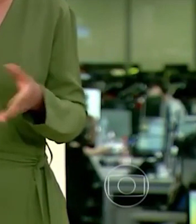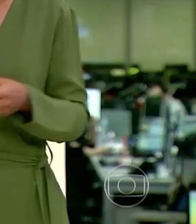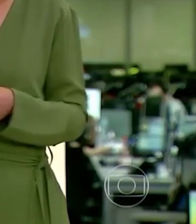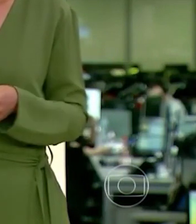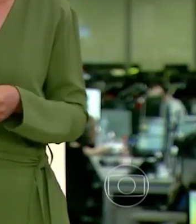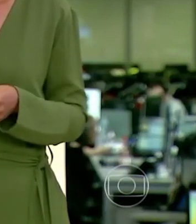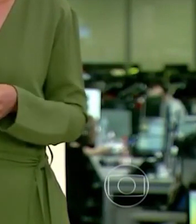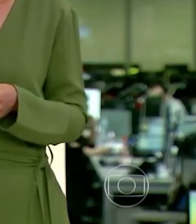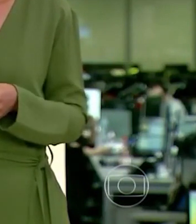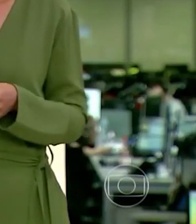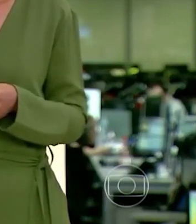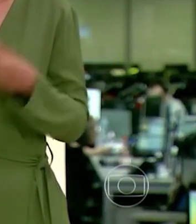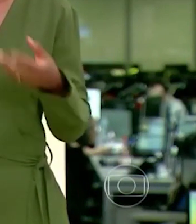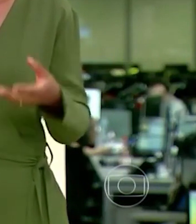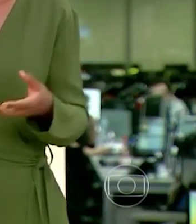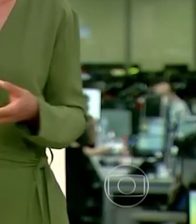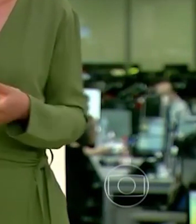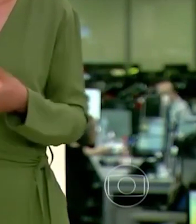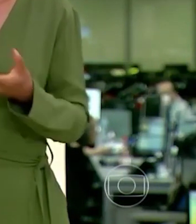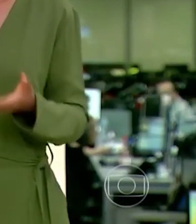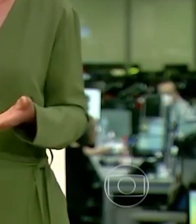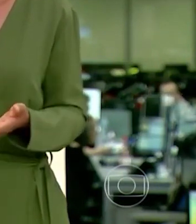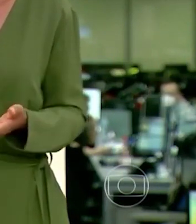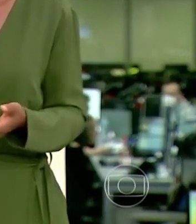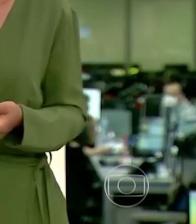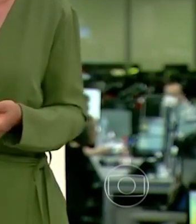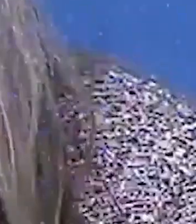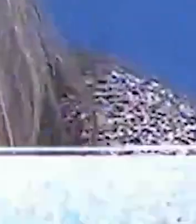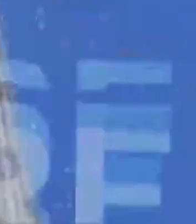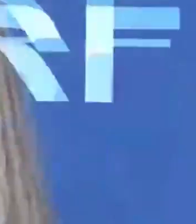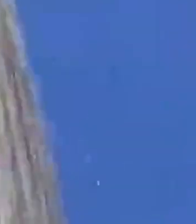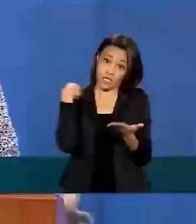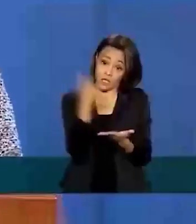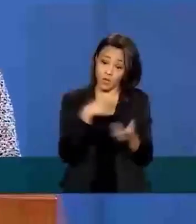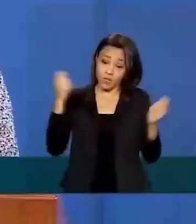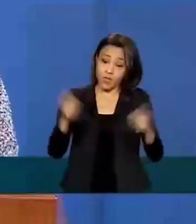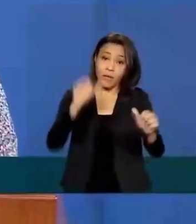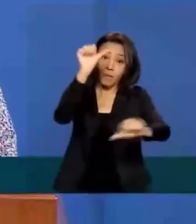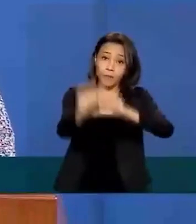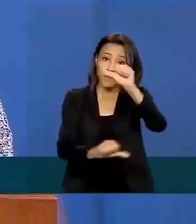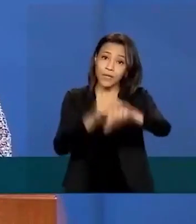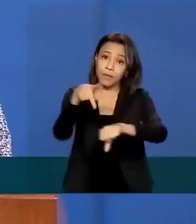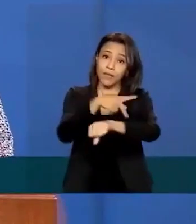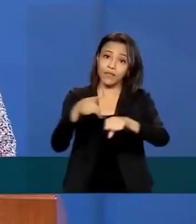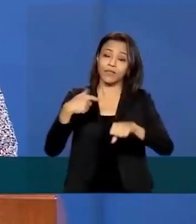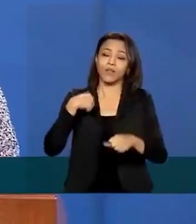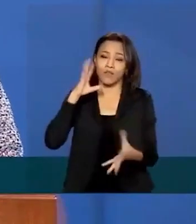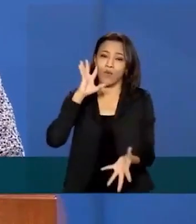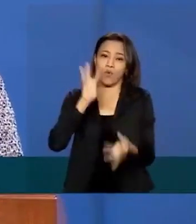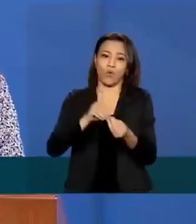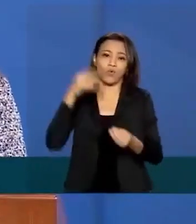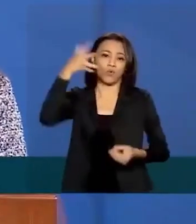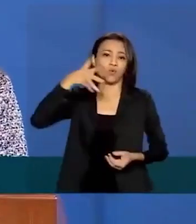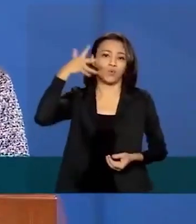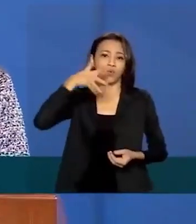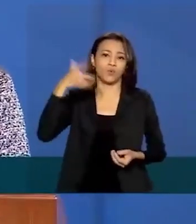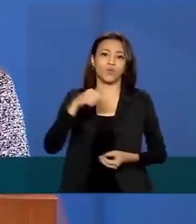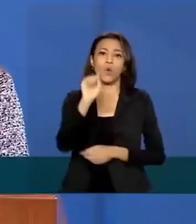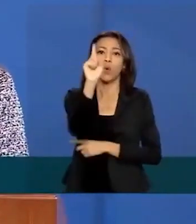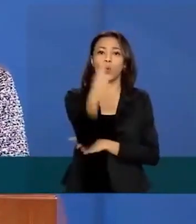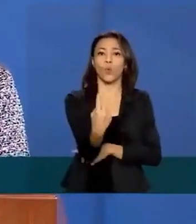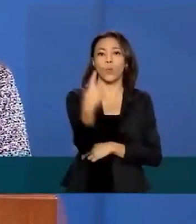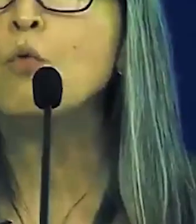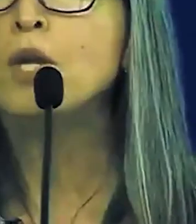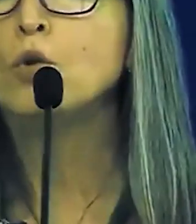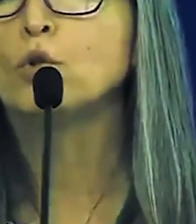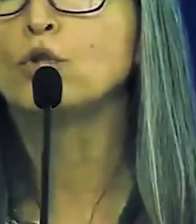presentes prestaram solidariedade às vítimas e seus familiares e que encerrar minha fala com um minuto